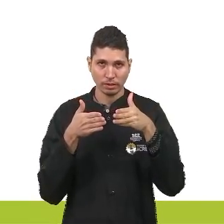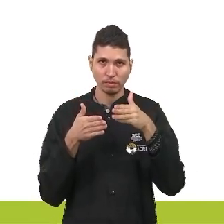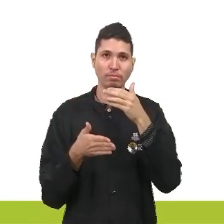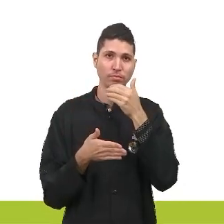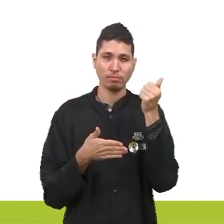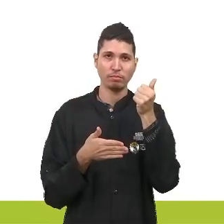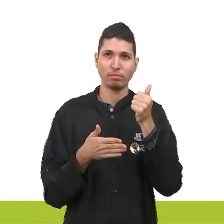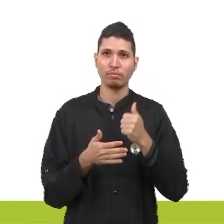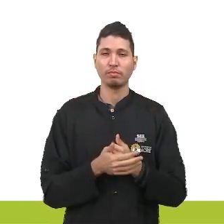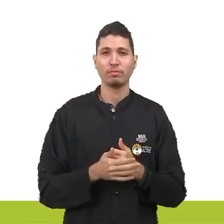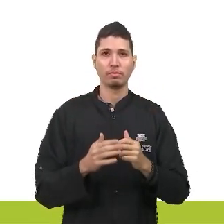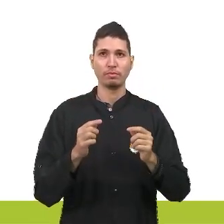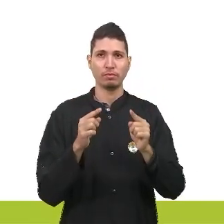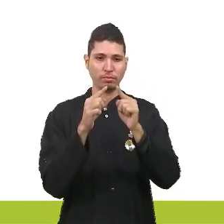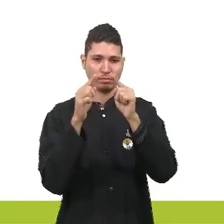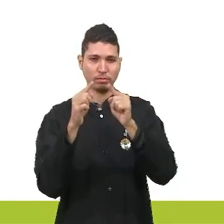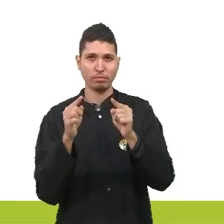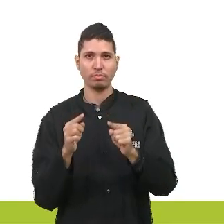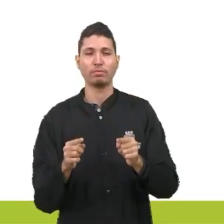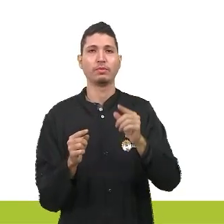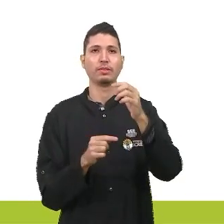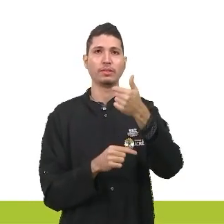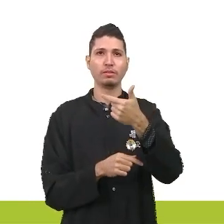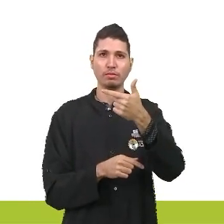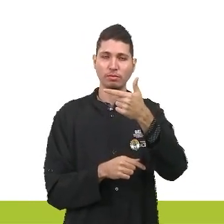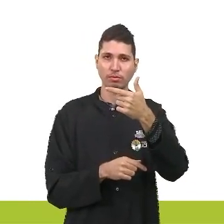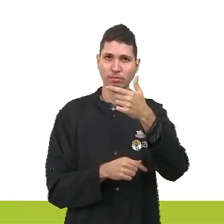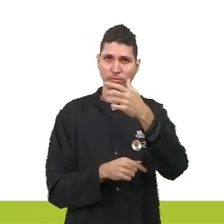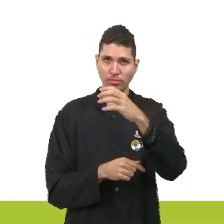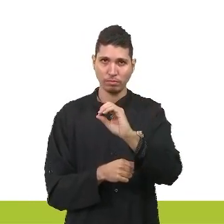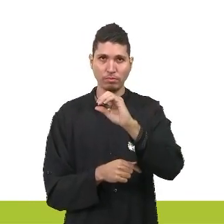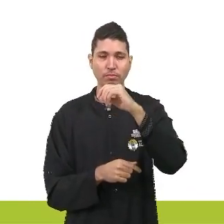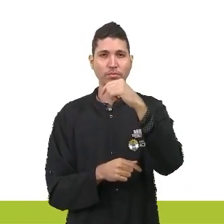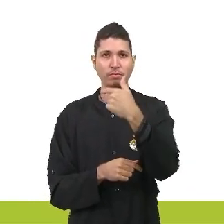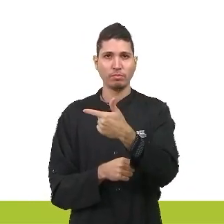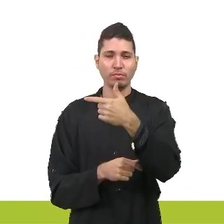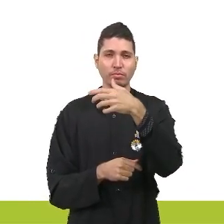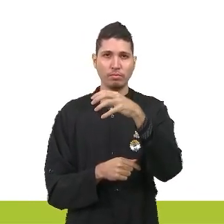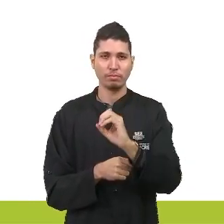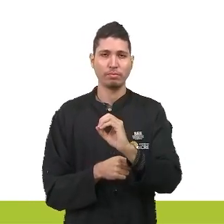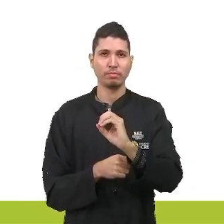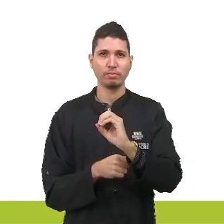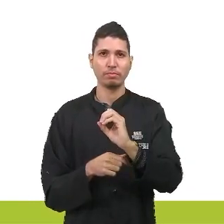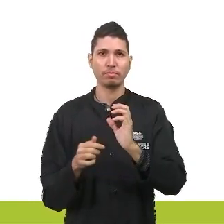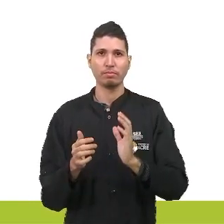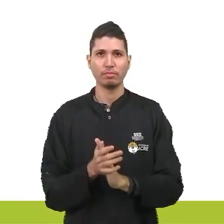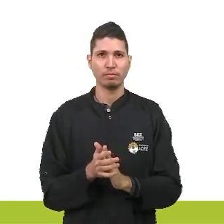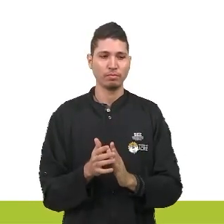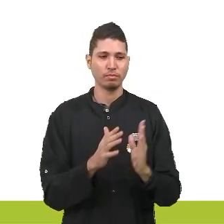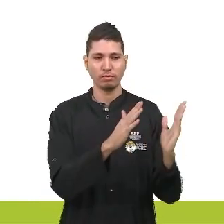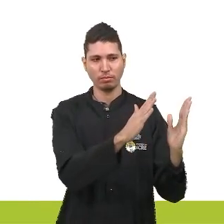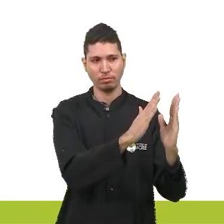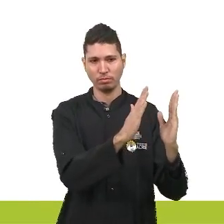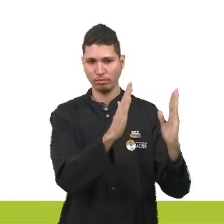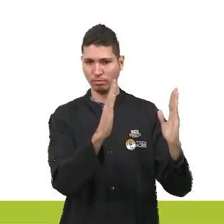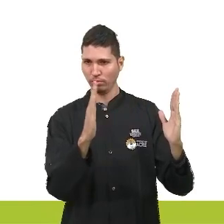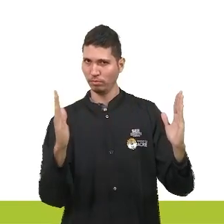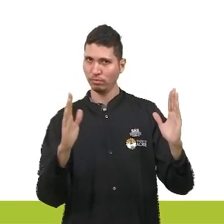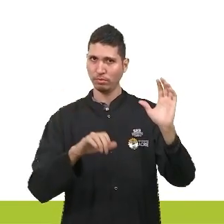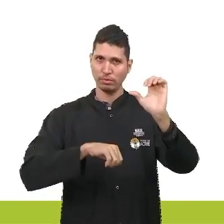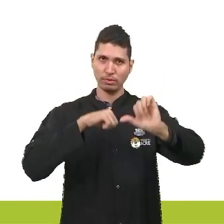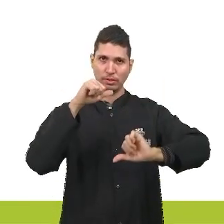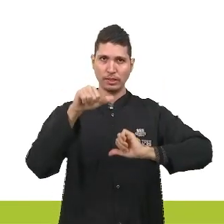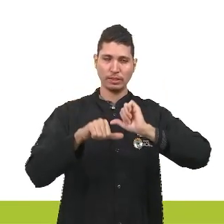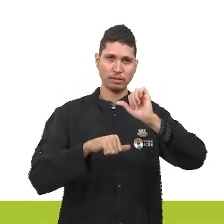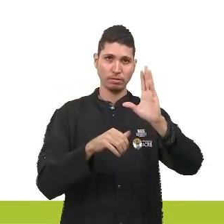pirâmide de 2020, que já está ali por um processo, tudo isso que eu mostrei para vocês, essas mudanças, já está dentro